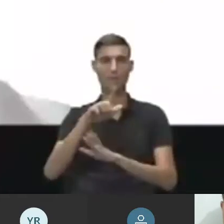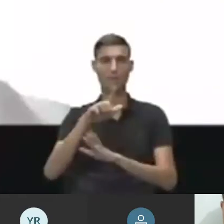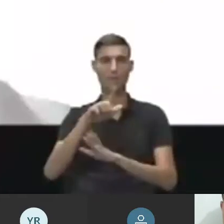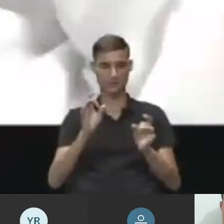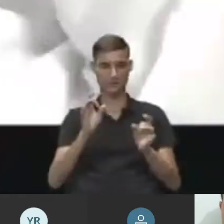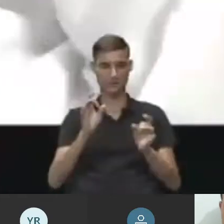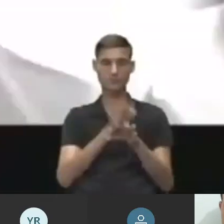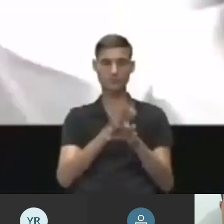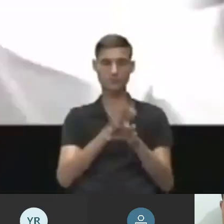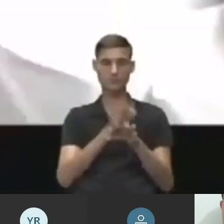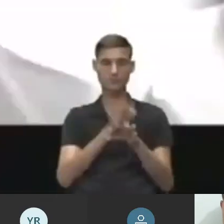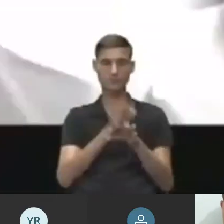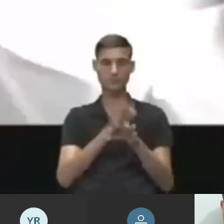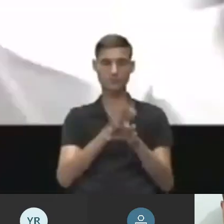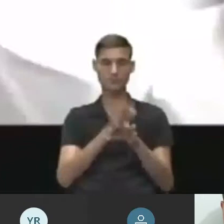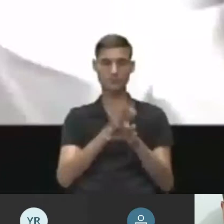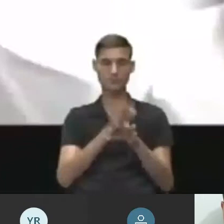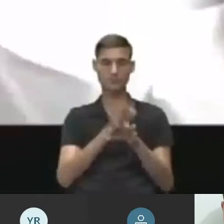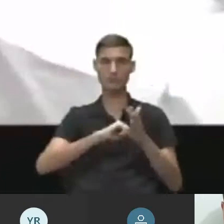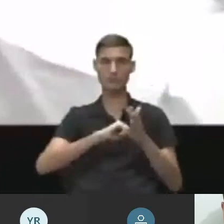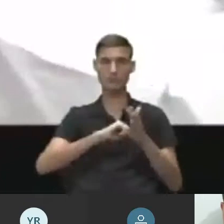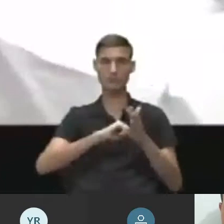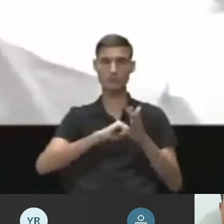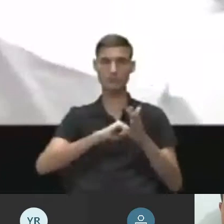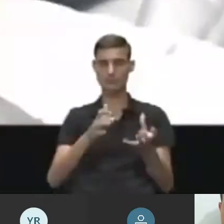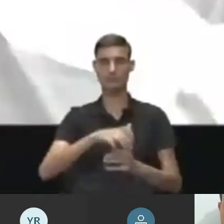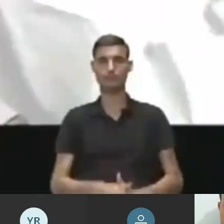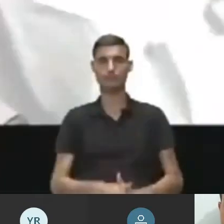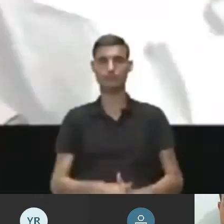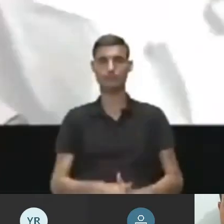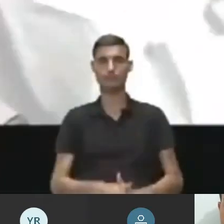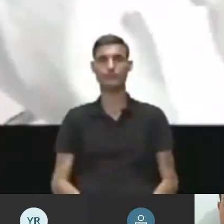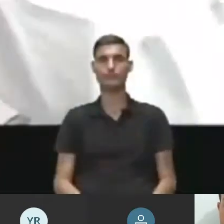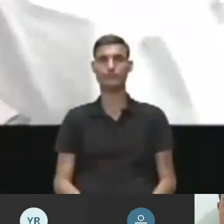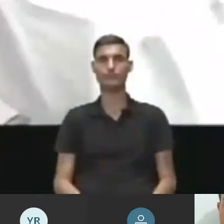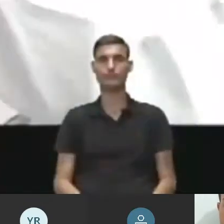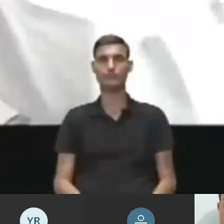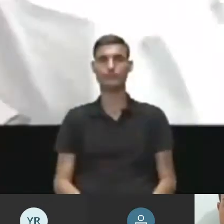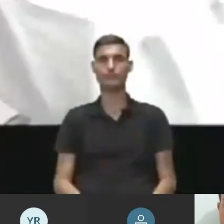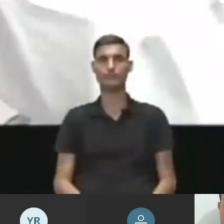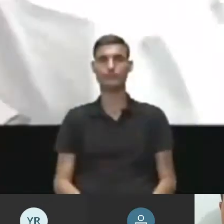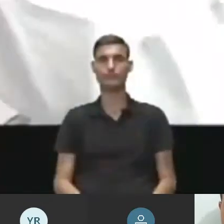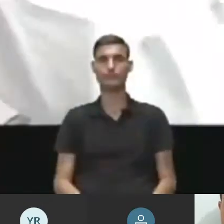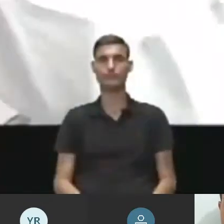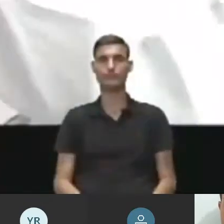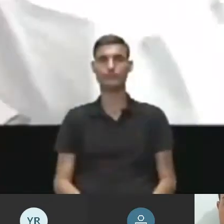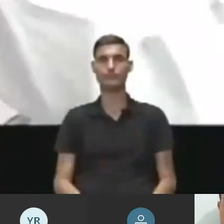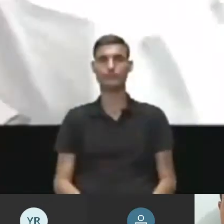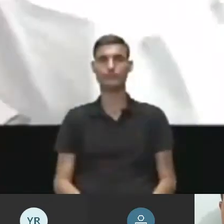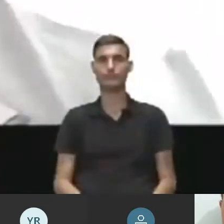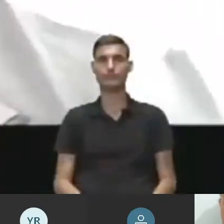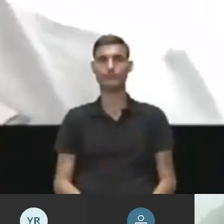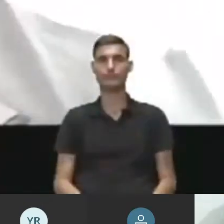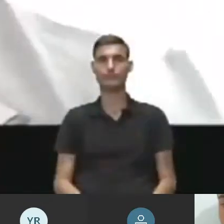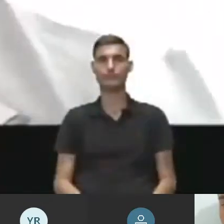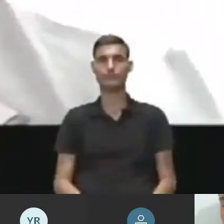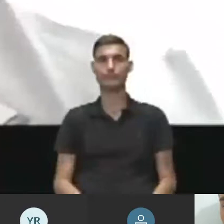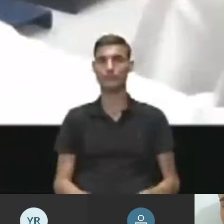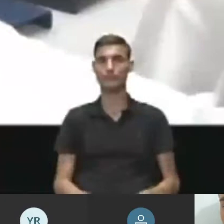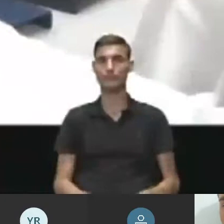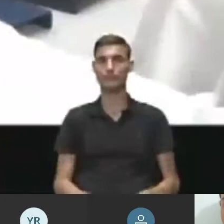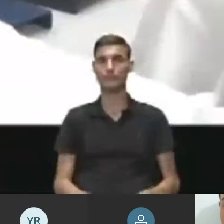Depois que você colocou o funil, você tampa o funil e faz aquele mesmo procedimento. Coloca de cabeça para baixo, agita um